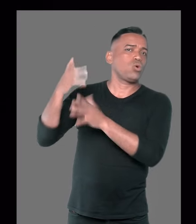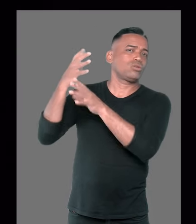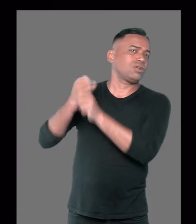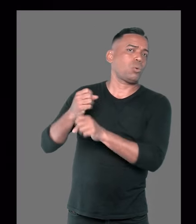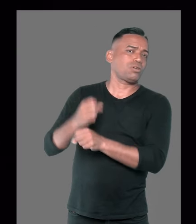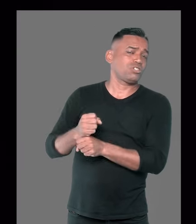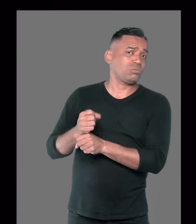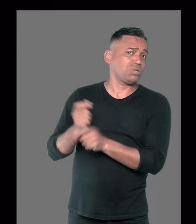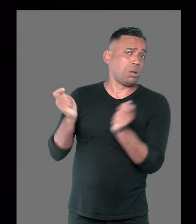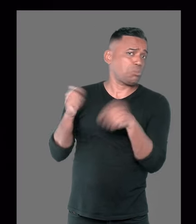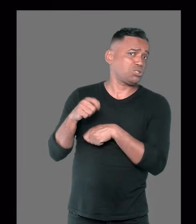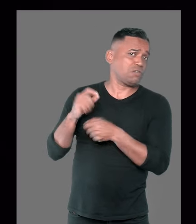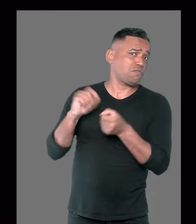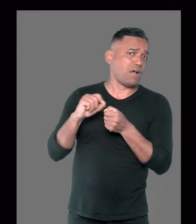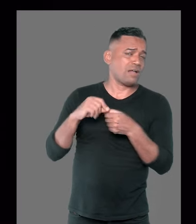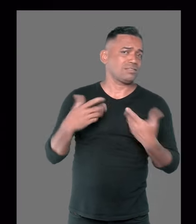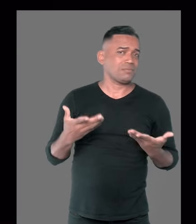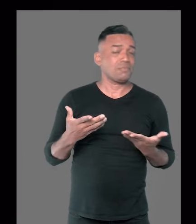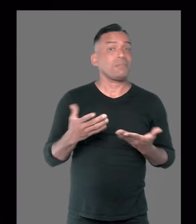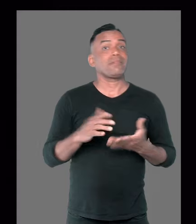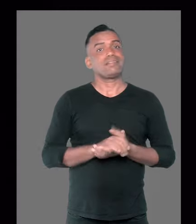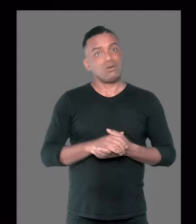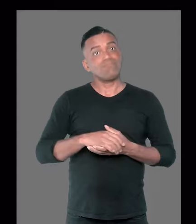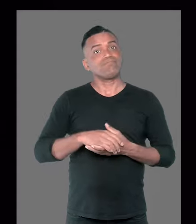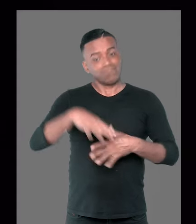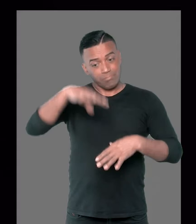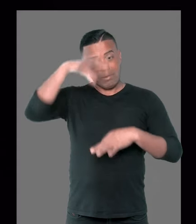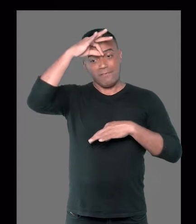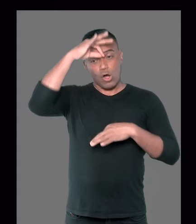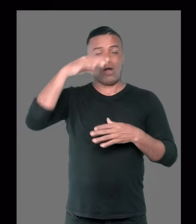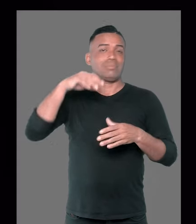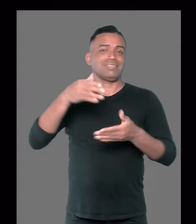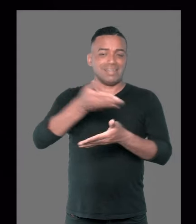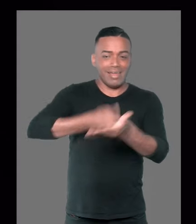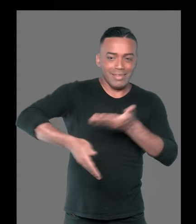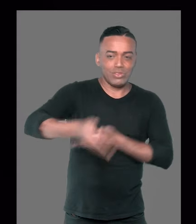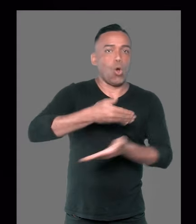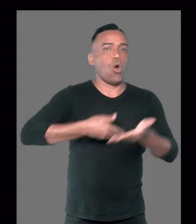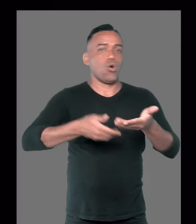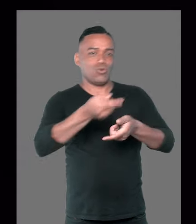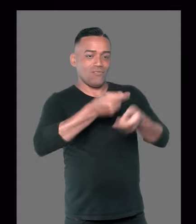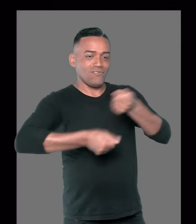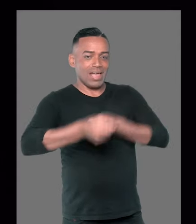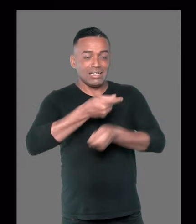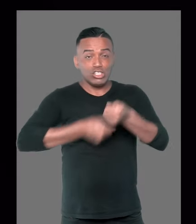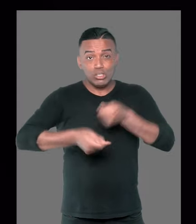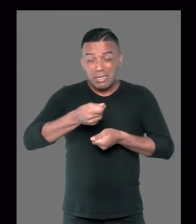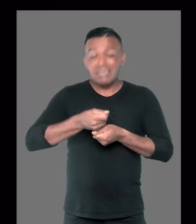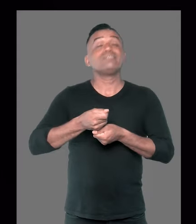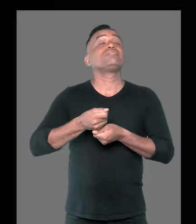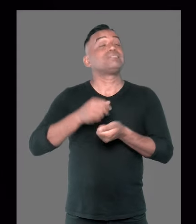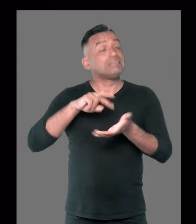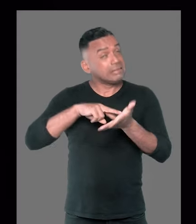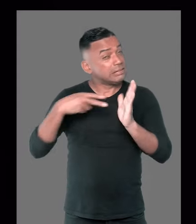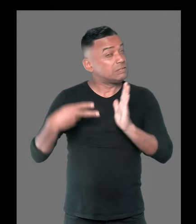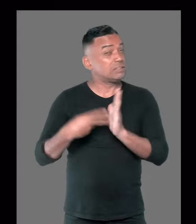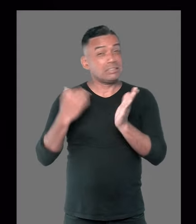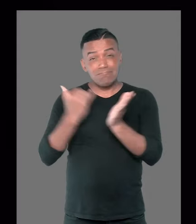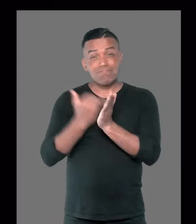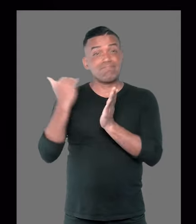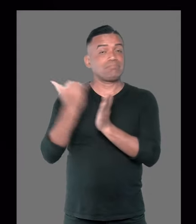é possível fazer isso então de repente performance e retorno de investimento passou a ser extremamente significativo porque